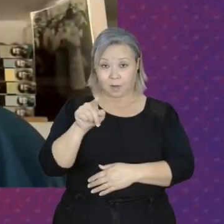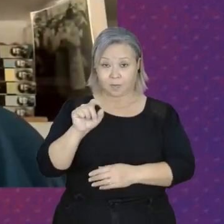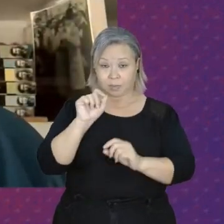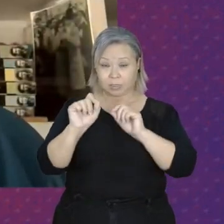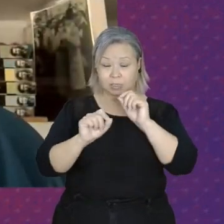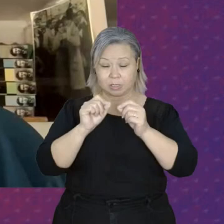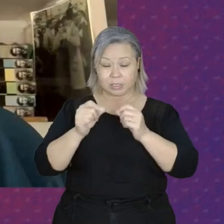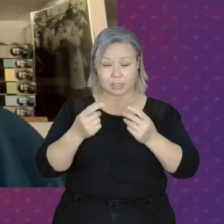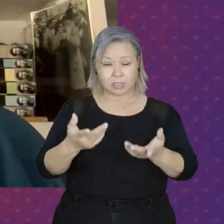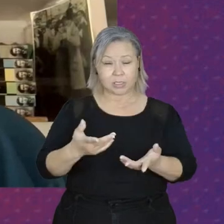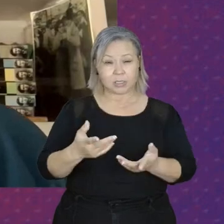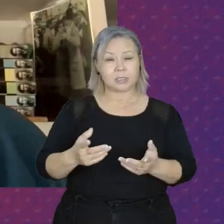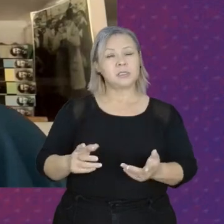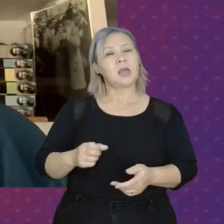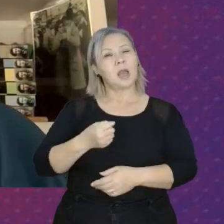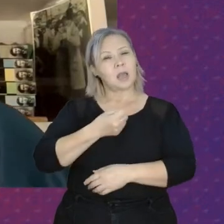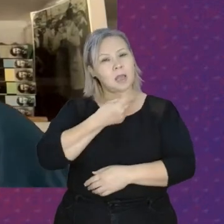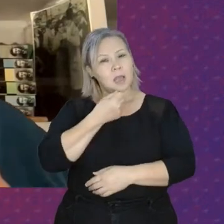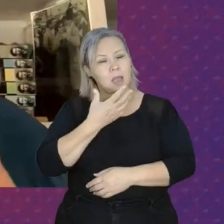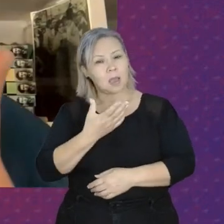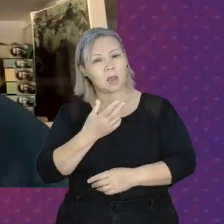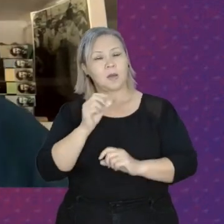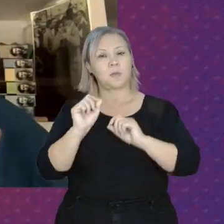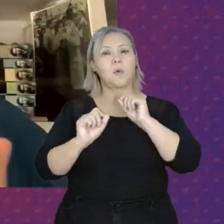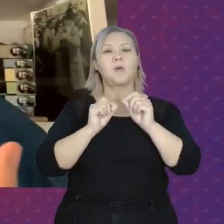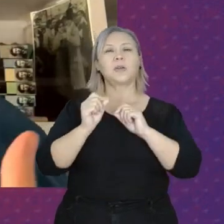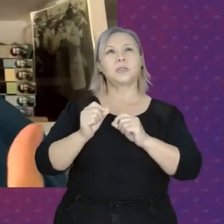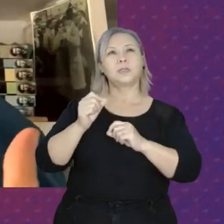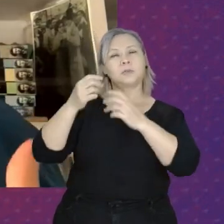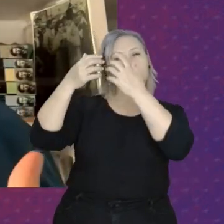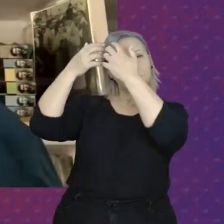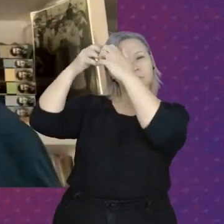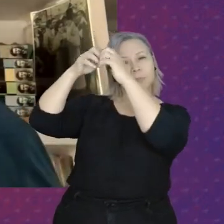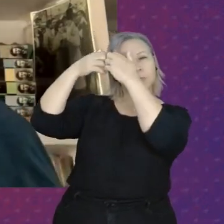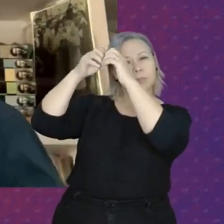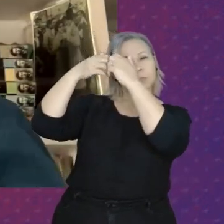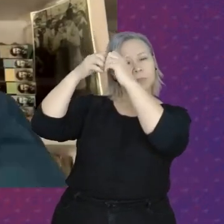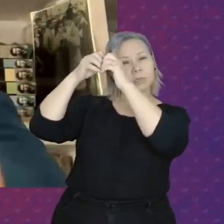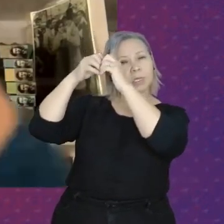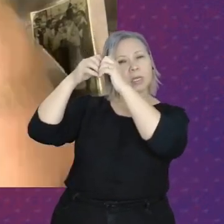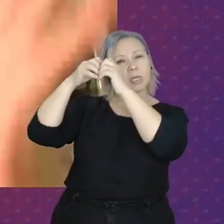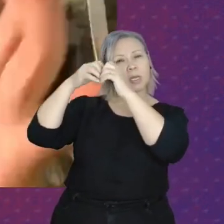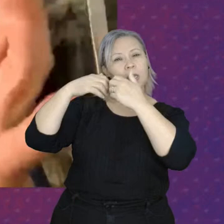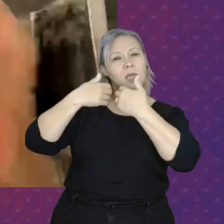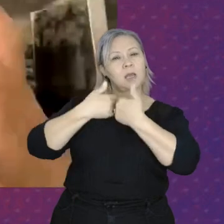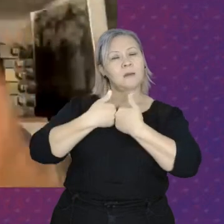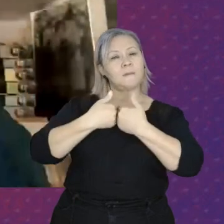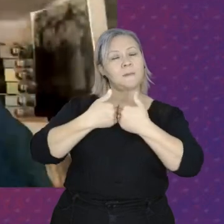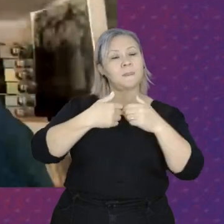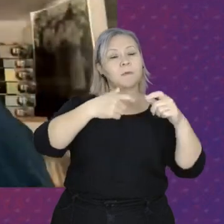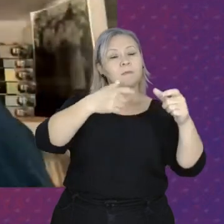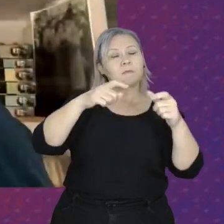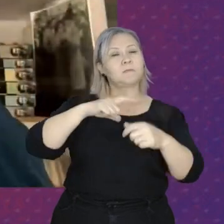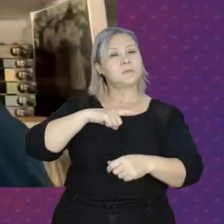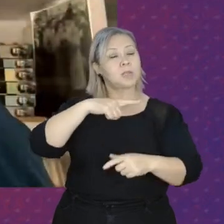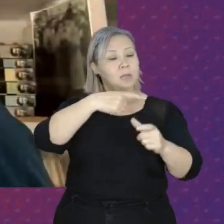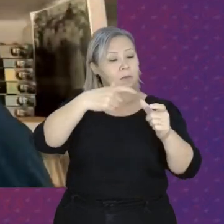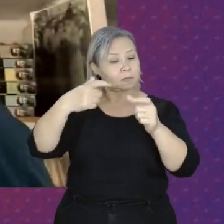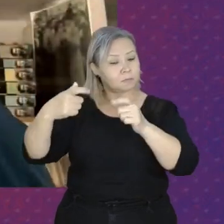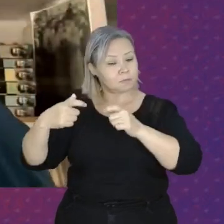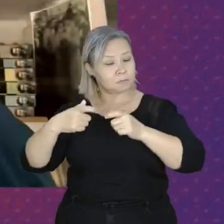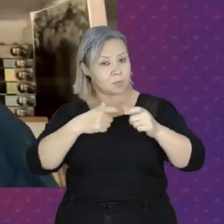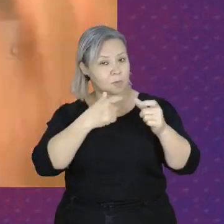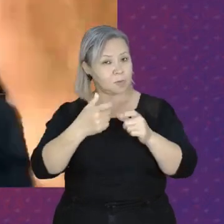vale muito a pena que nós pensemos na abertura de espaços na sociedade para que